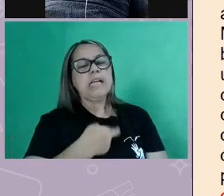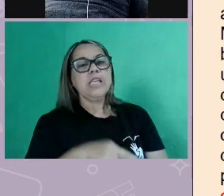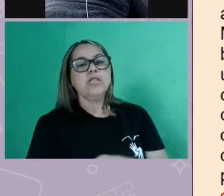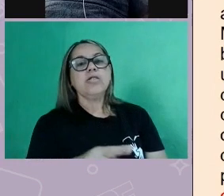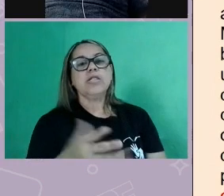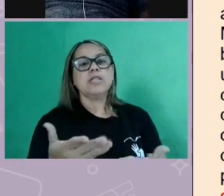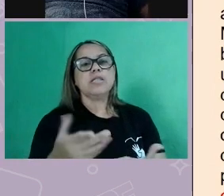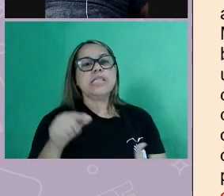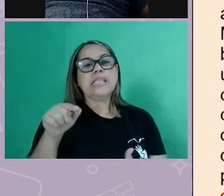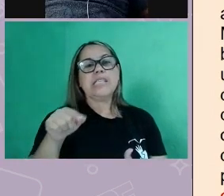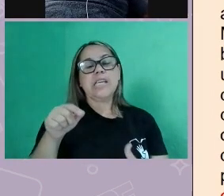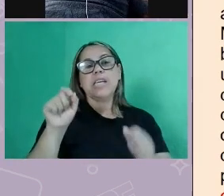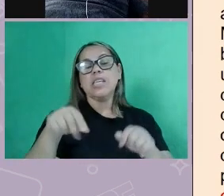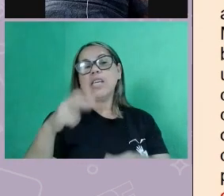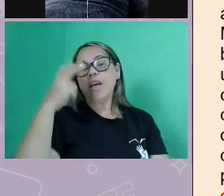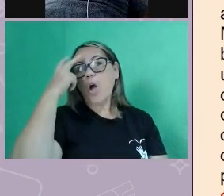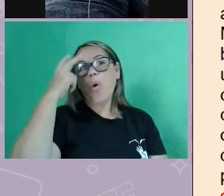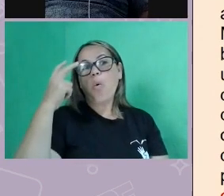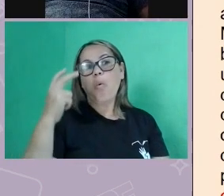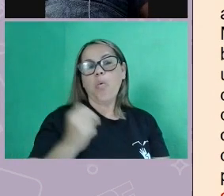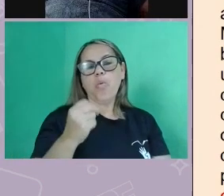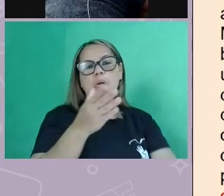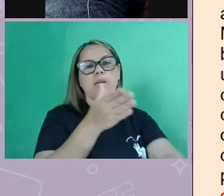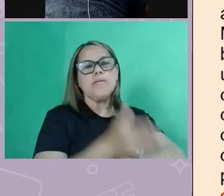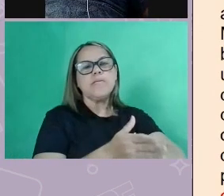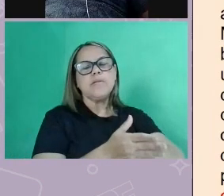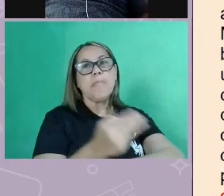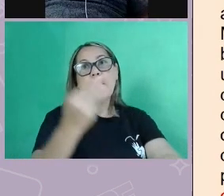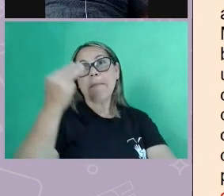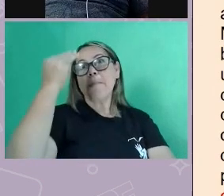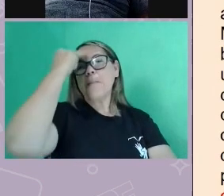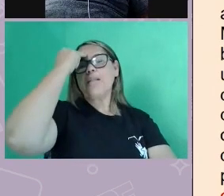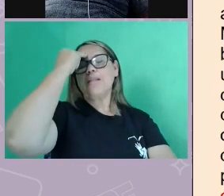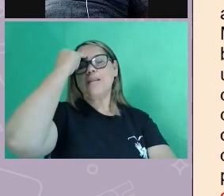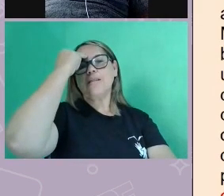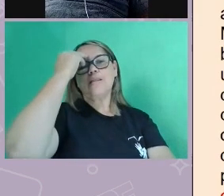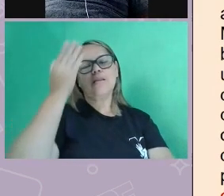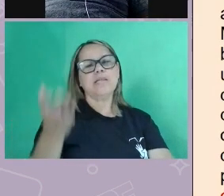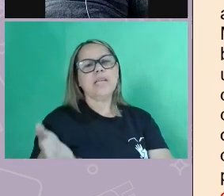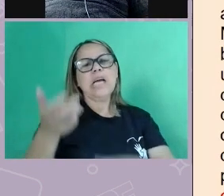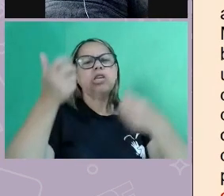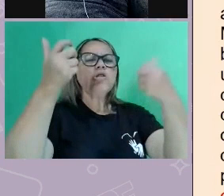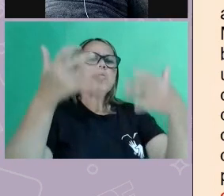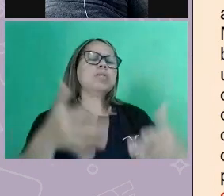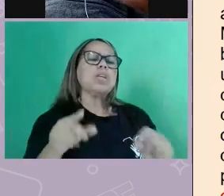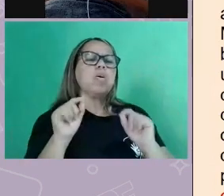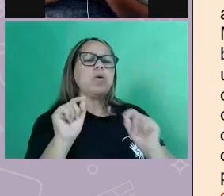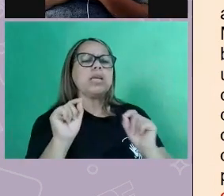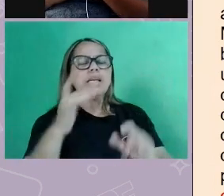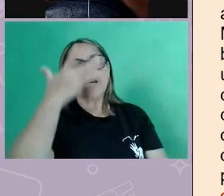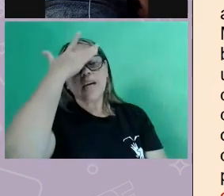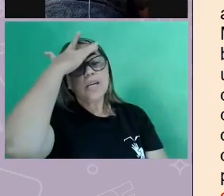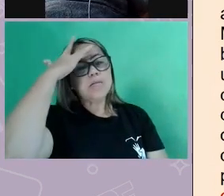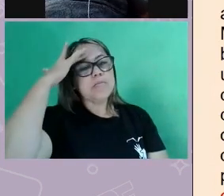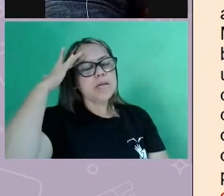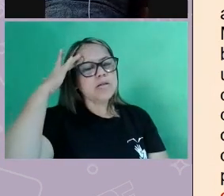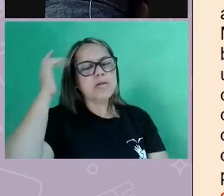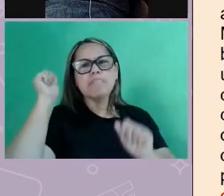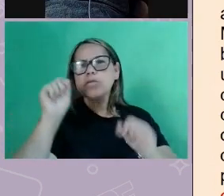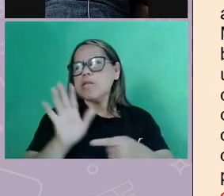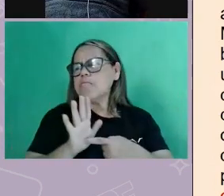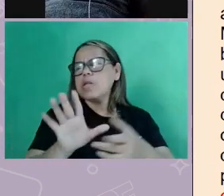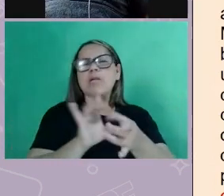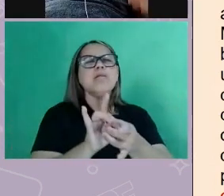aqui é sobre a cultura medieval sobre a mentalidade feudal e diz aqui que as pessoas podiam manifestar-se